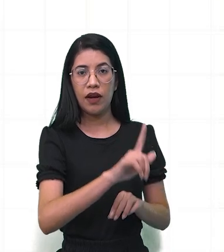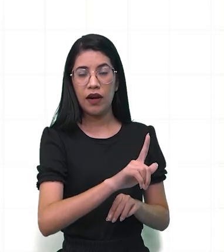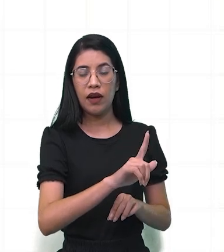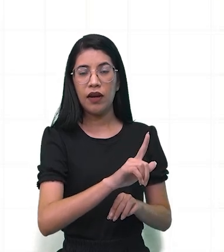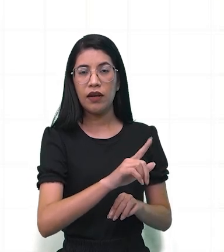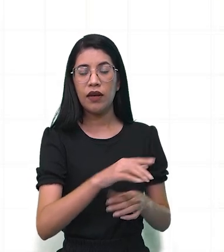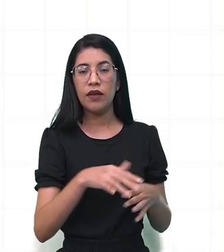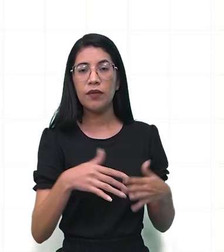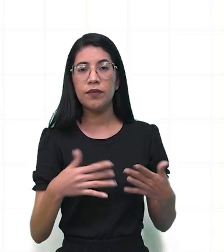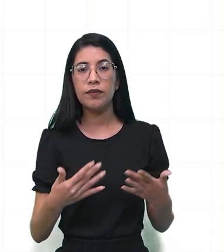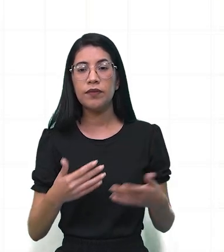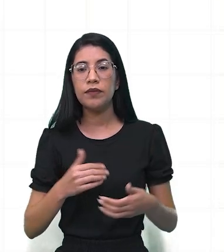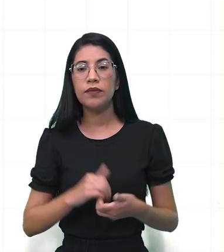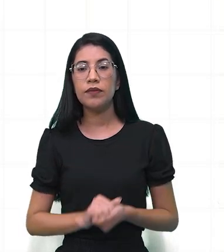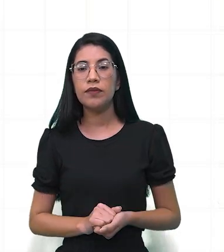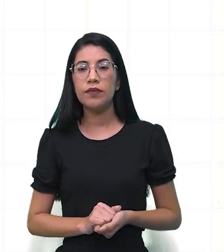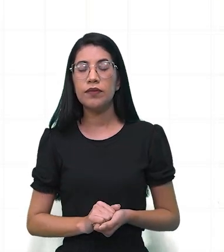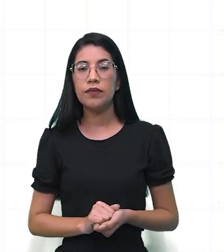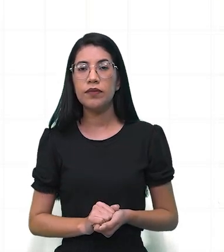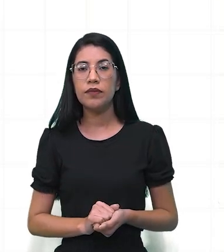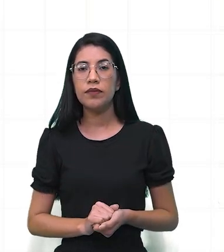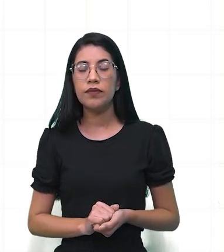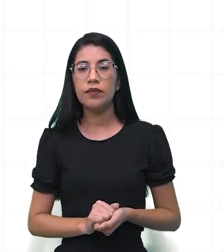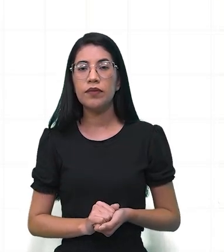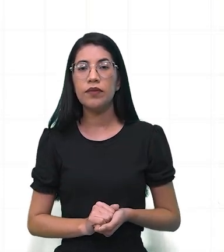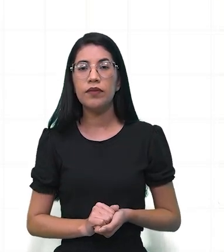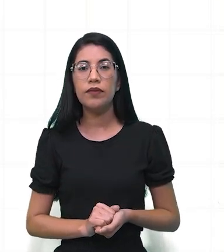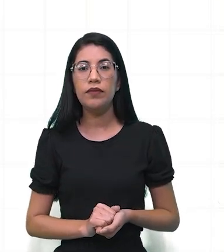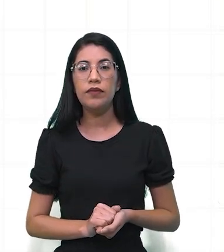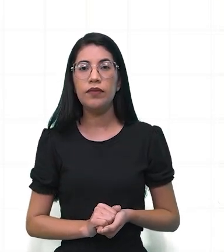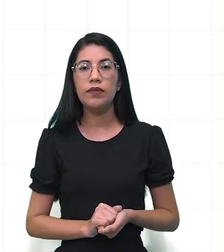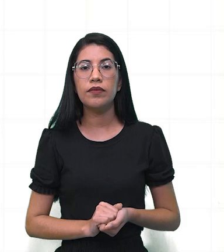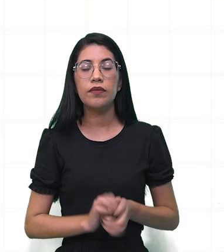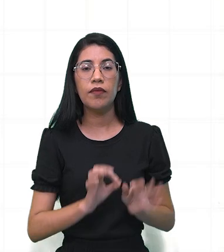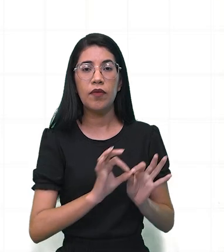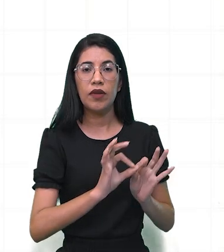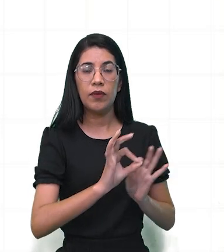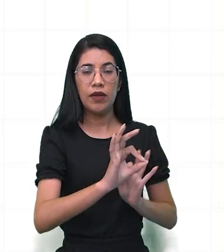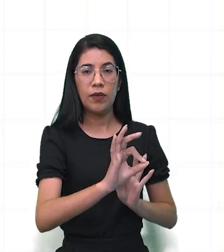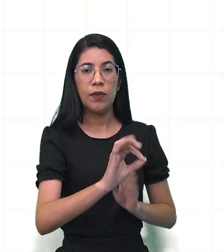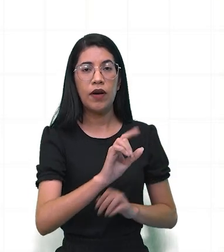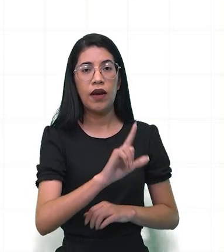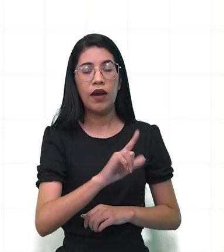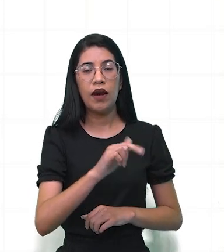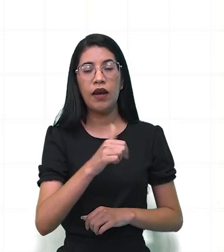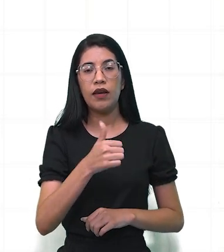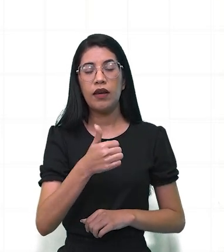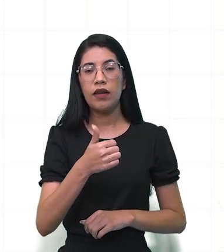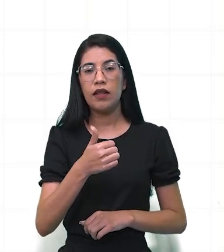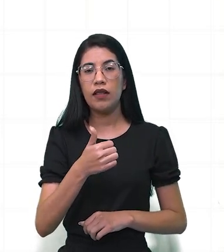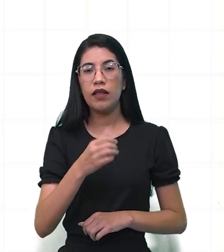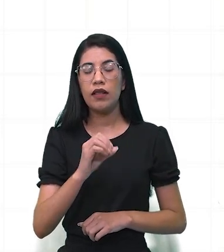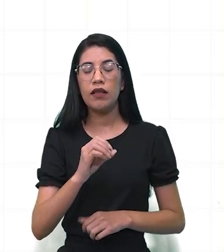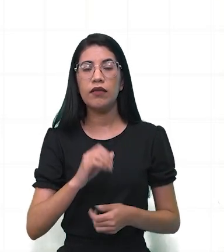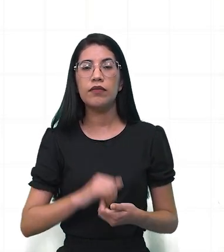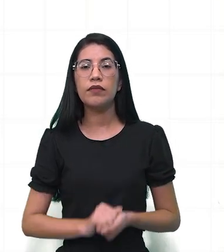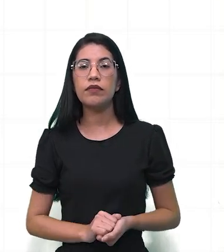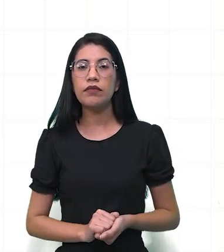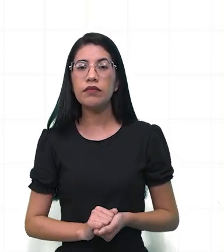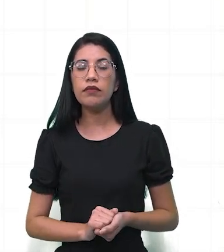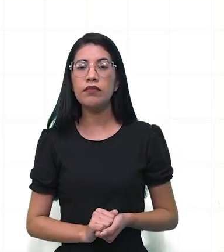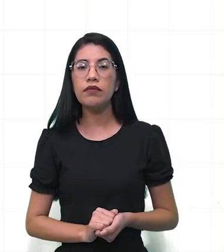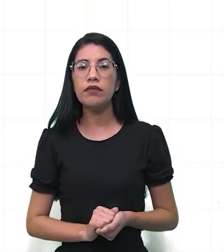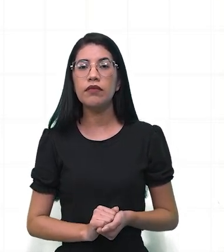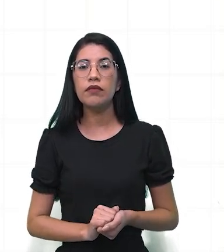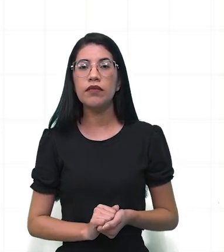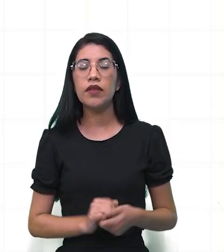vamos colocar aqui a largura como sendo 10 metros, tá? 10 metros não, vamos colocar aqui de acordo com